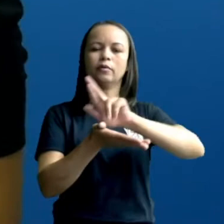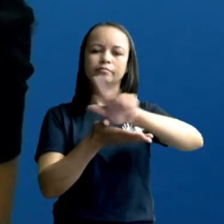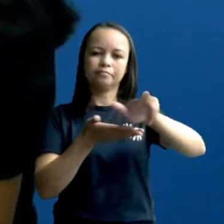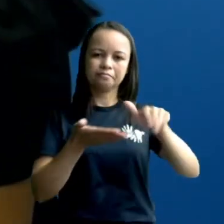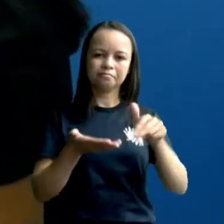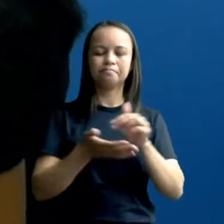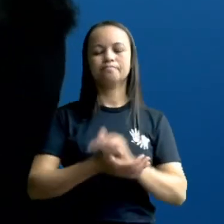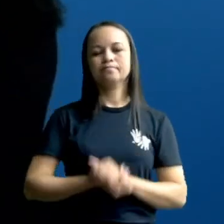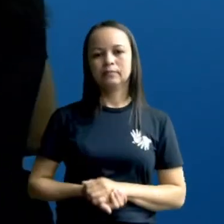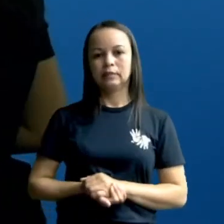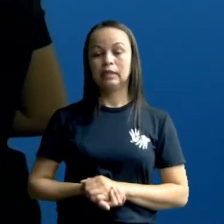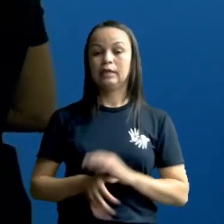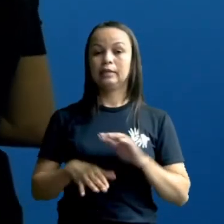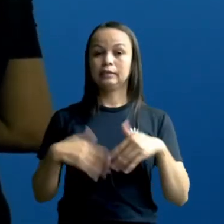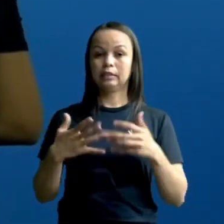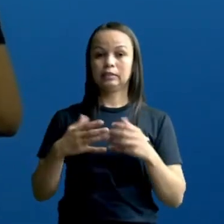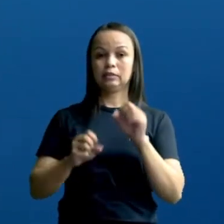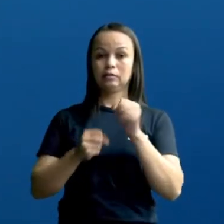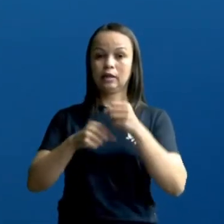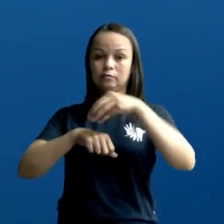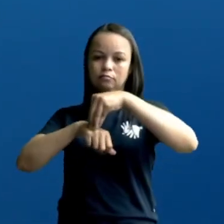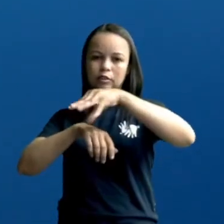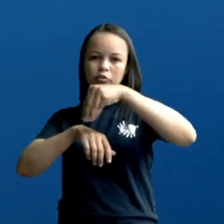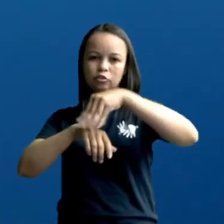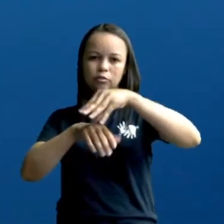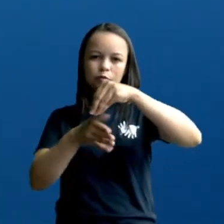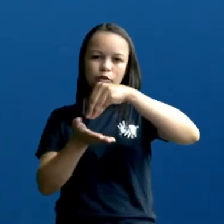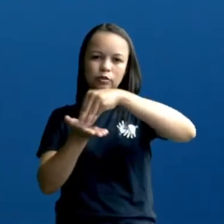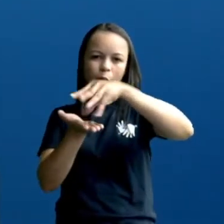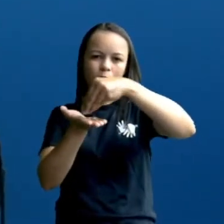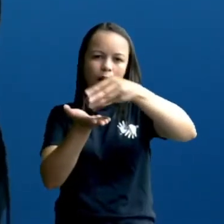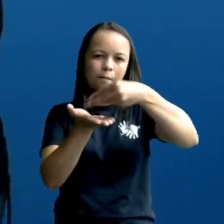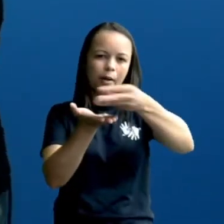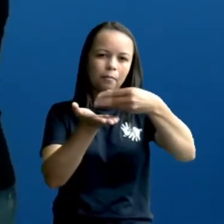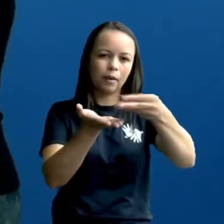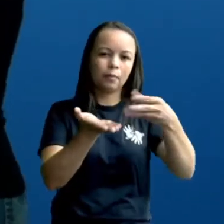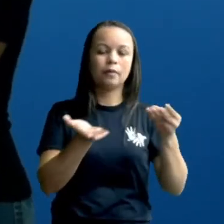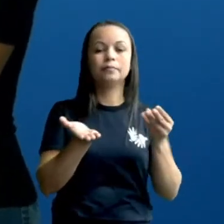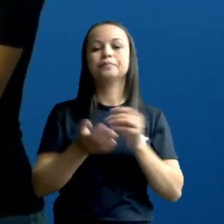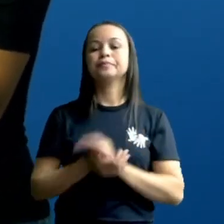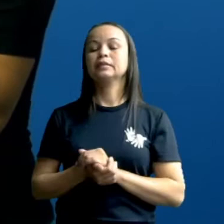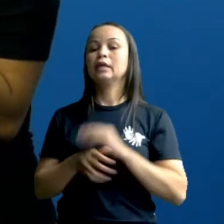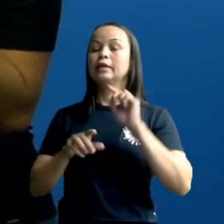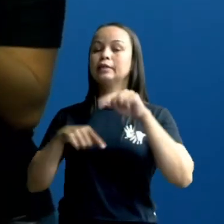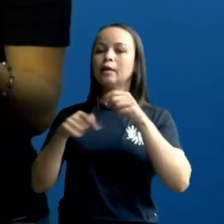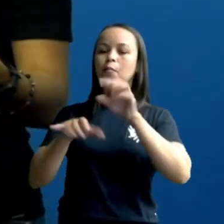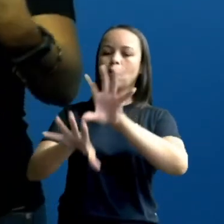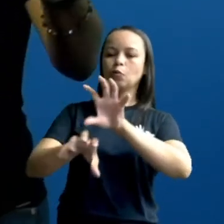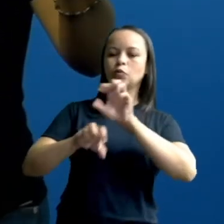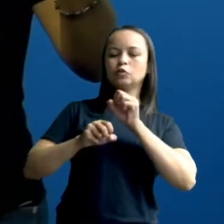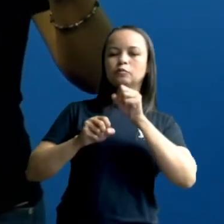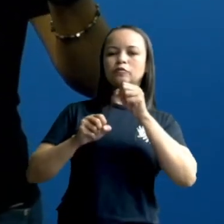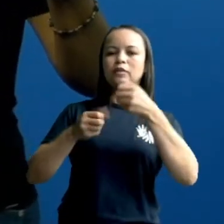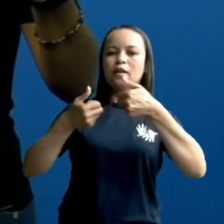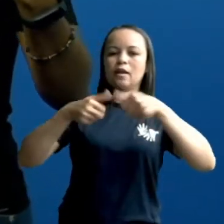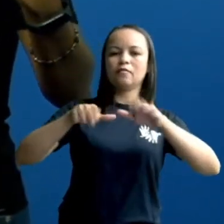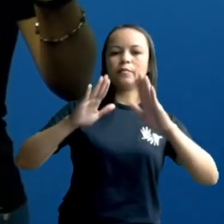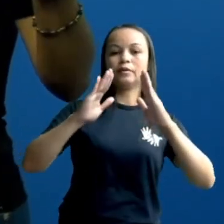entendeu? Então, isso tudo é na fase da distribuição. E depois o consumo, você leva para sua casa para poder